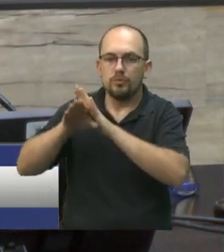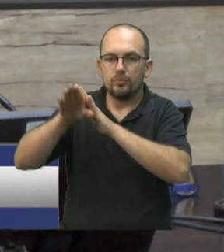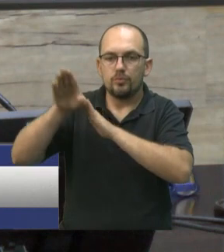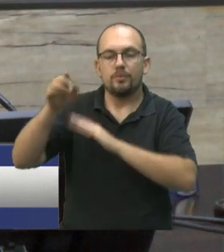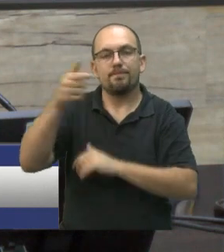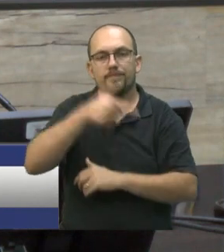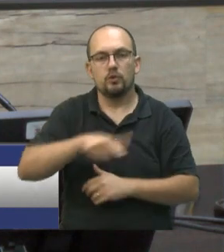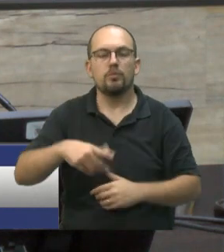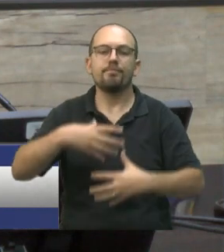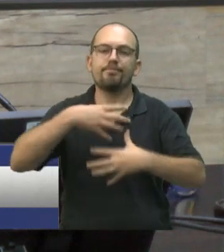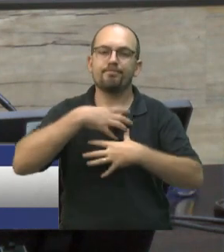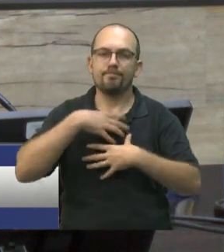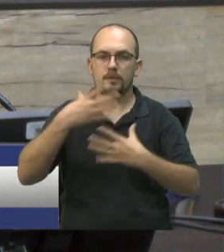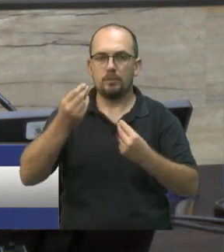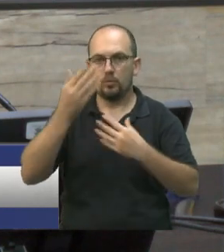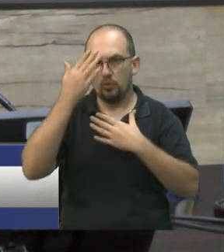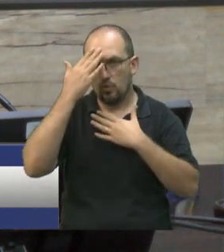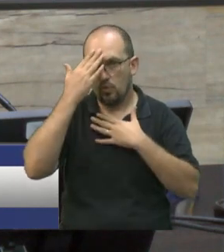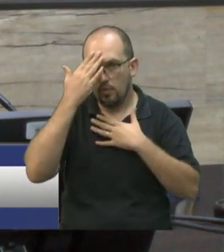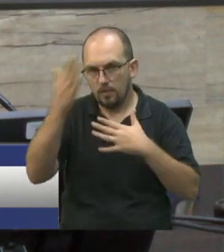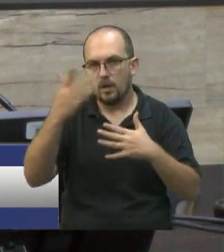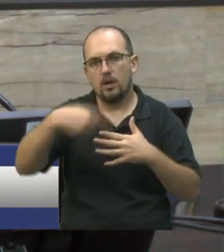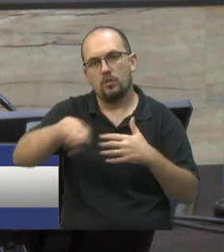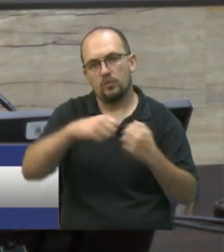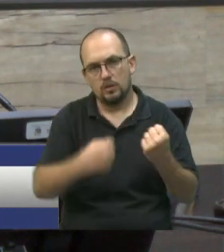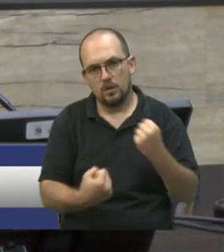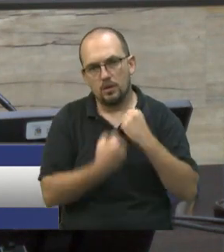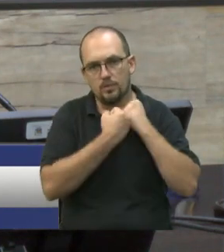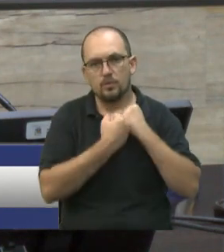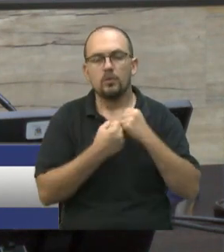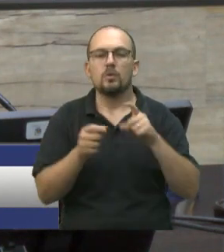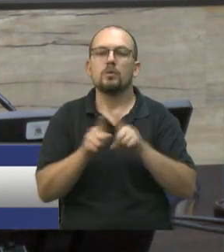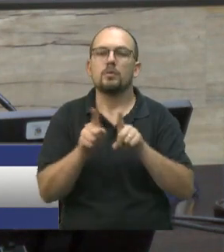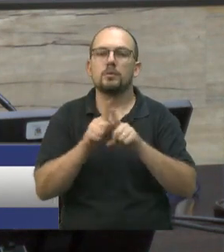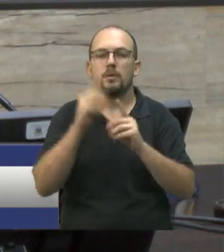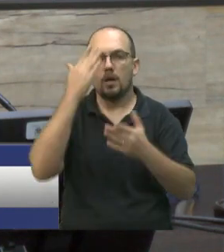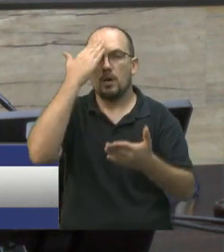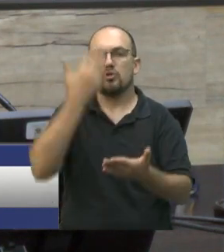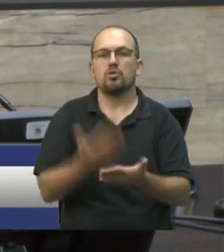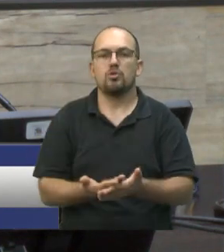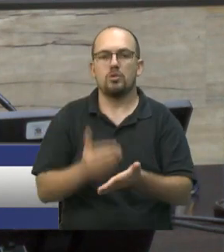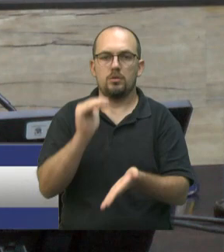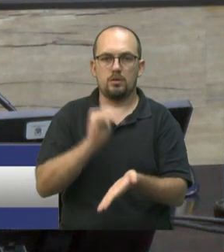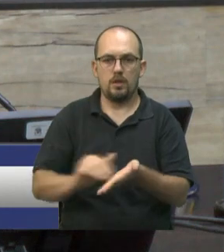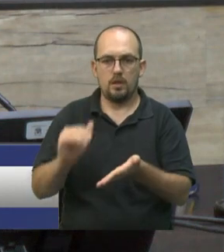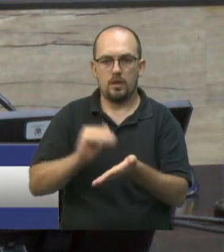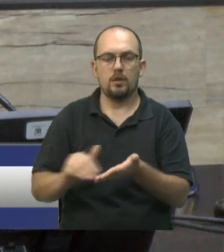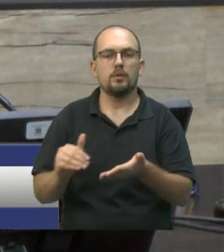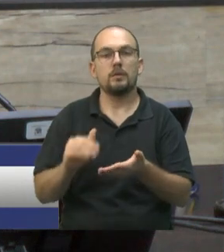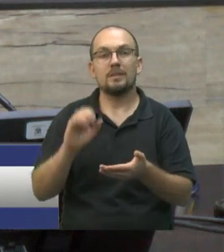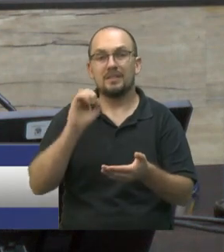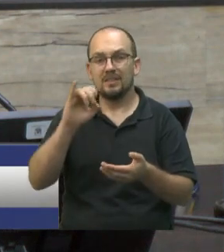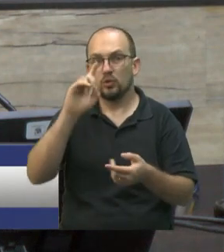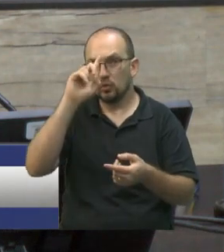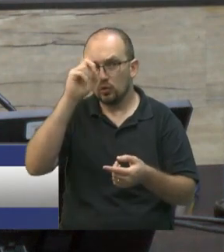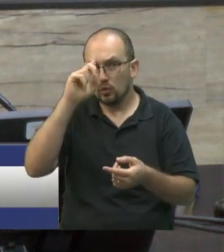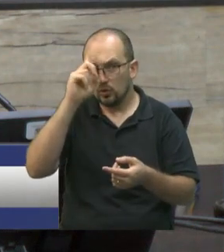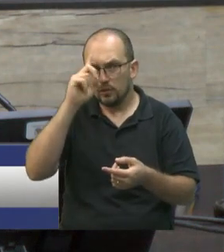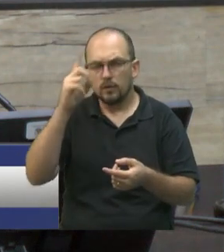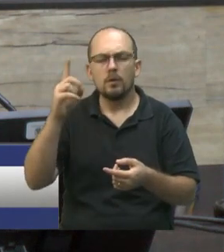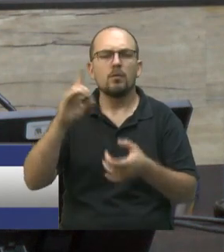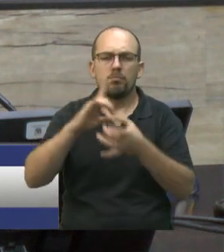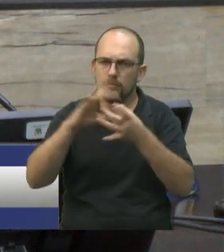muito grato por vocês estarem apoiando, terem dado o acreditar na secretaria. Tenham dúvida da secretaria, nos